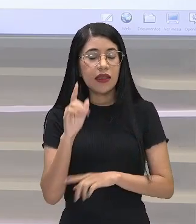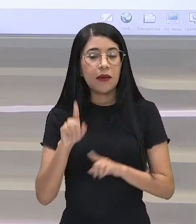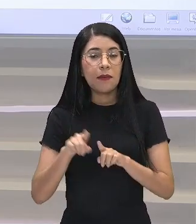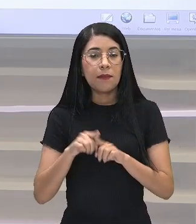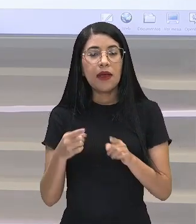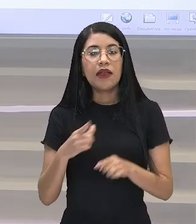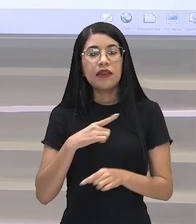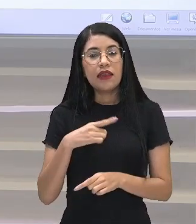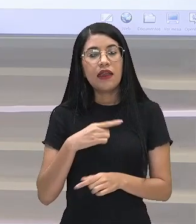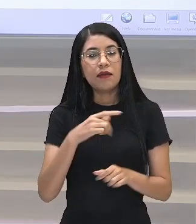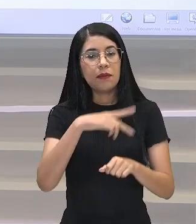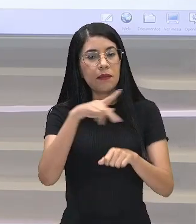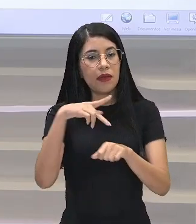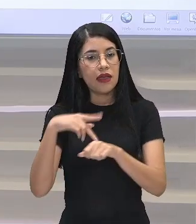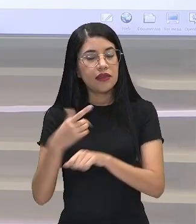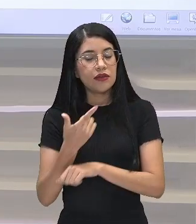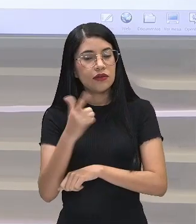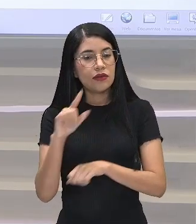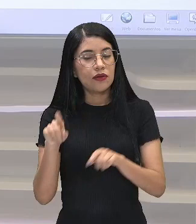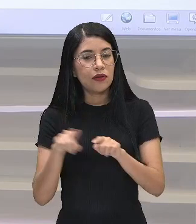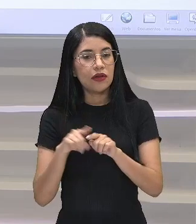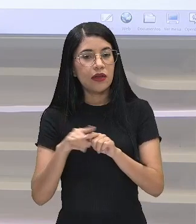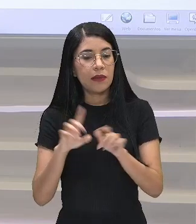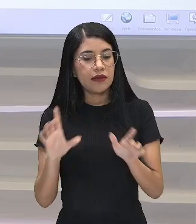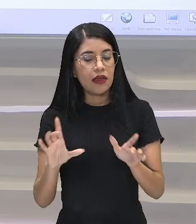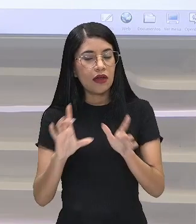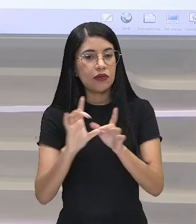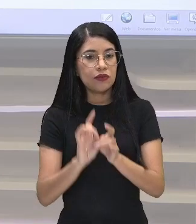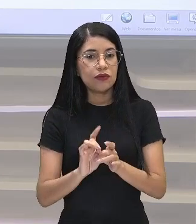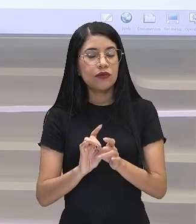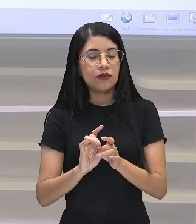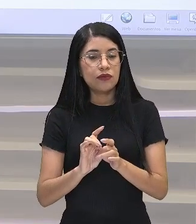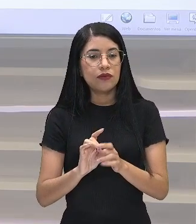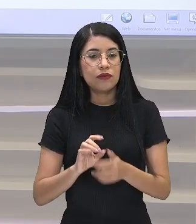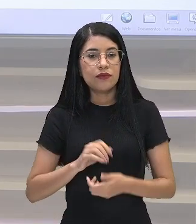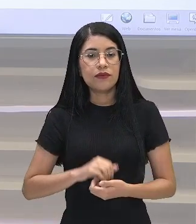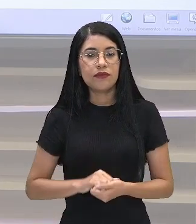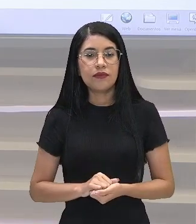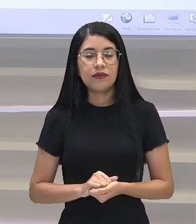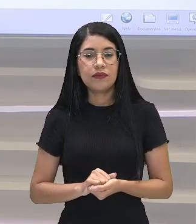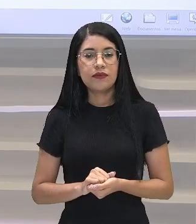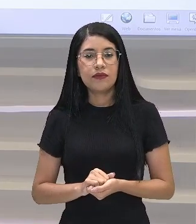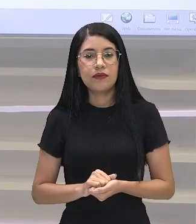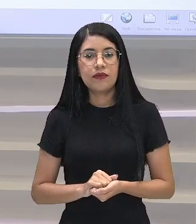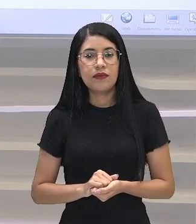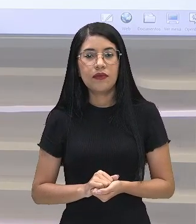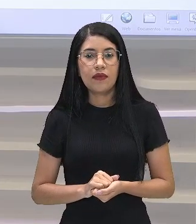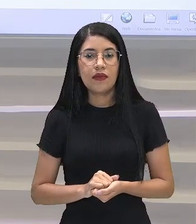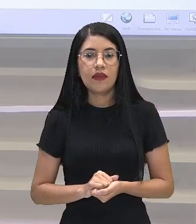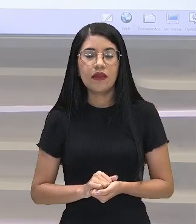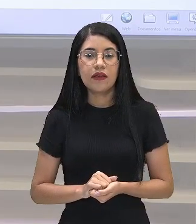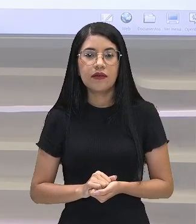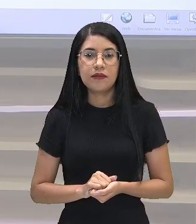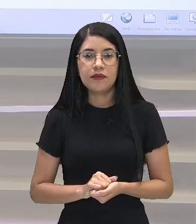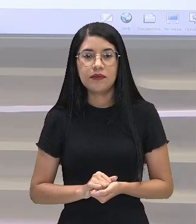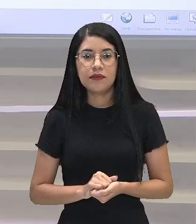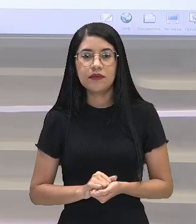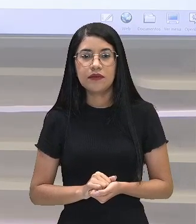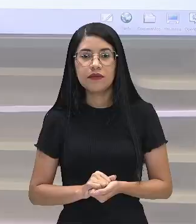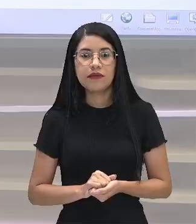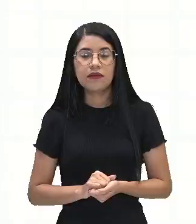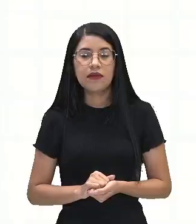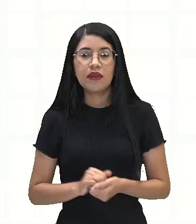existem outros países que fazem parte desse bioma aí, certo? E por último, nós temos